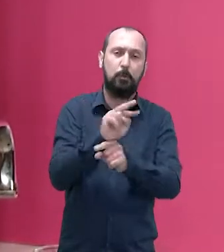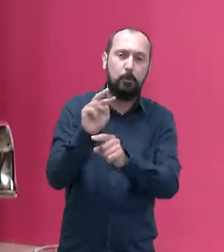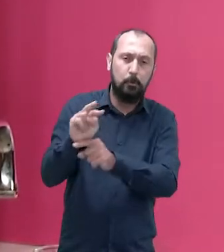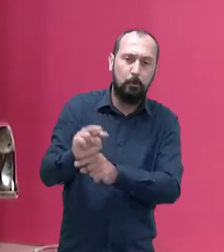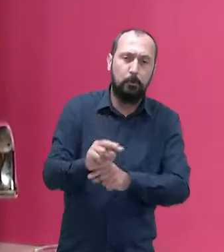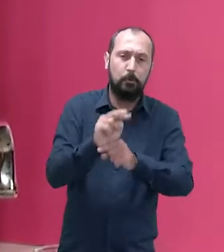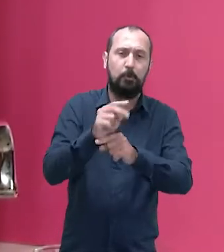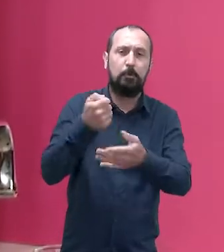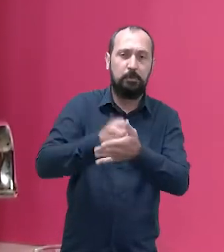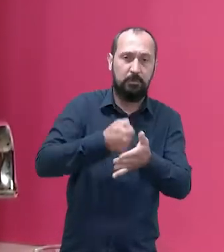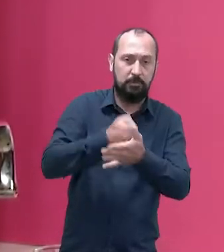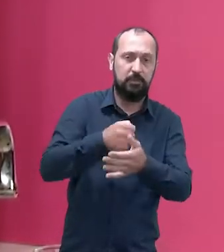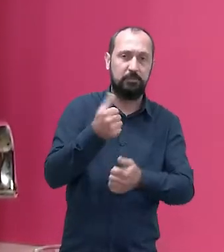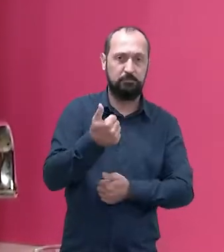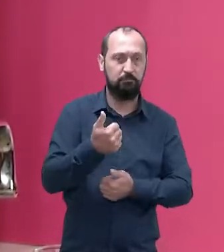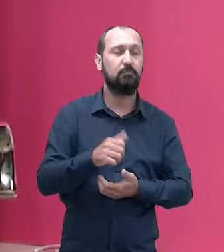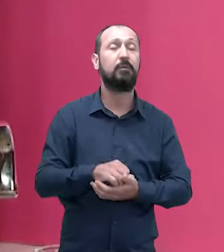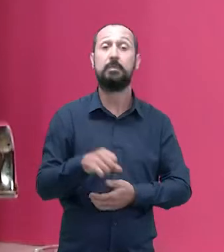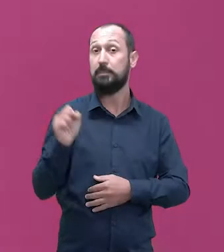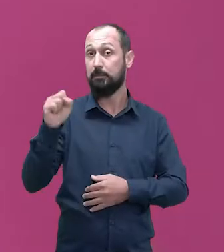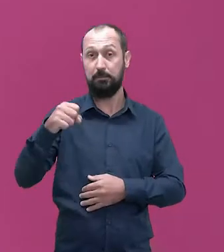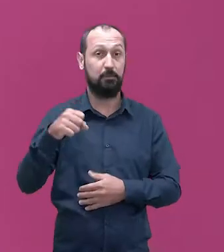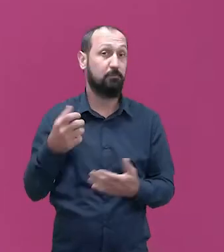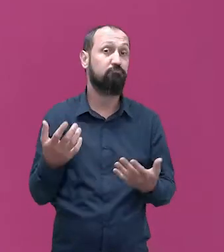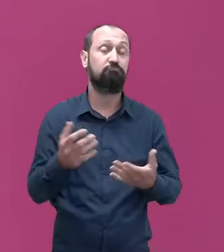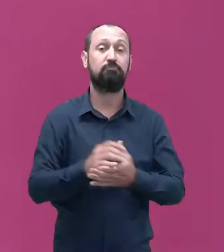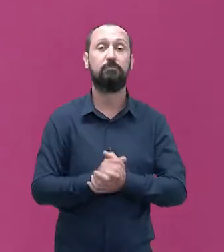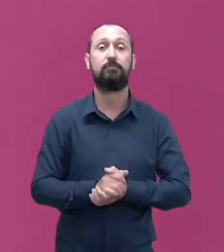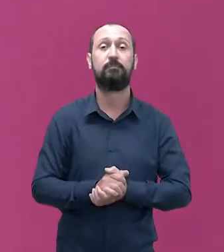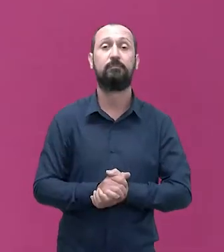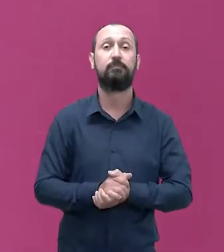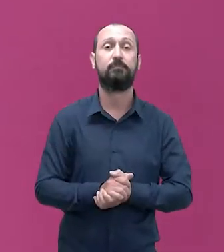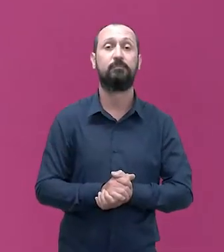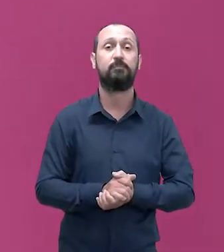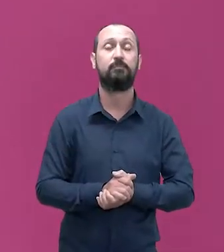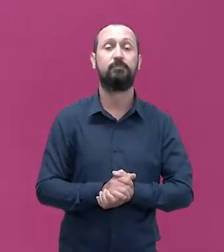e também essas exigências, né, Rodrigo? Exatamente.